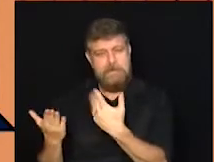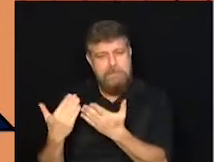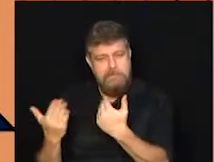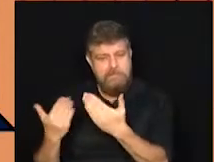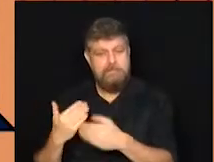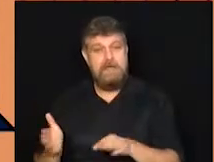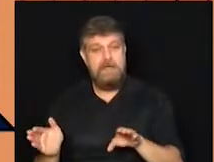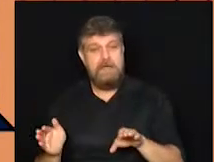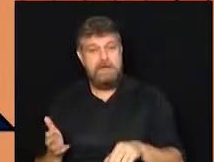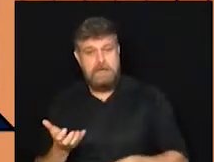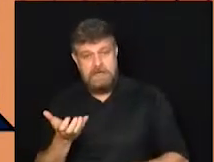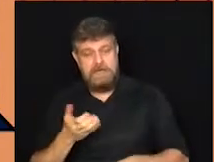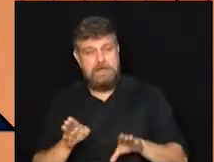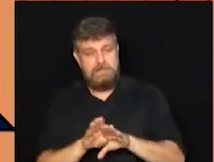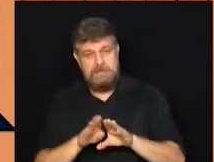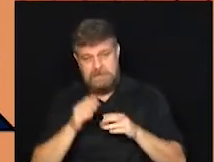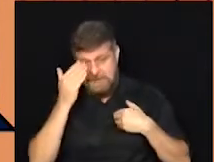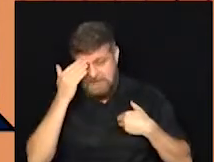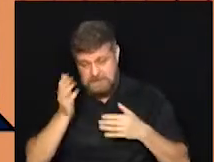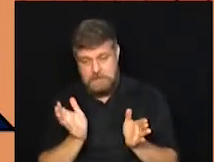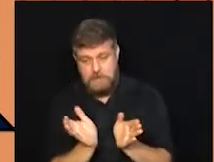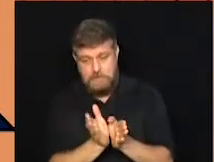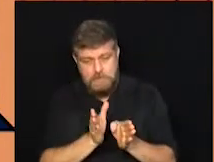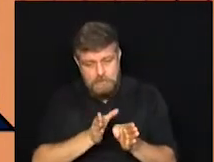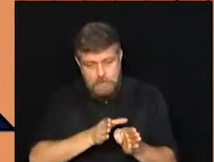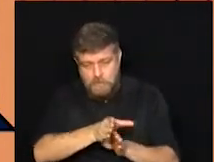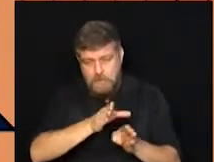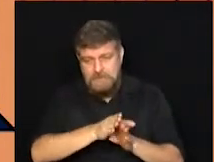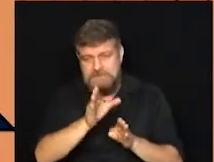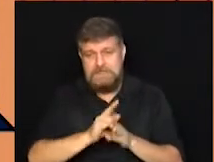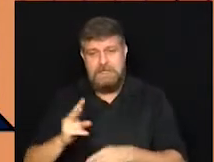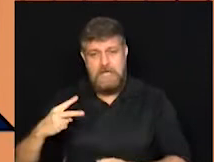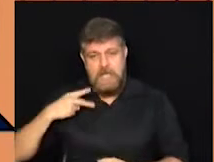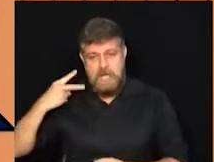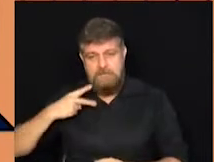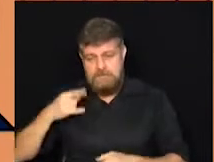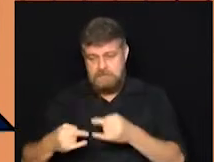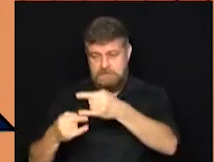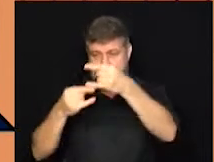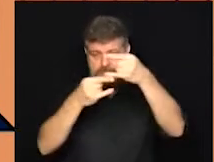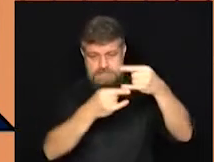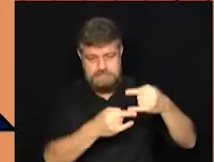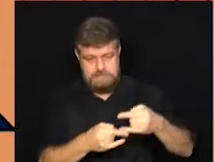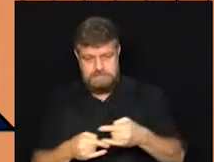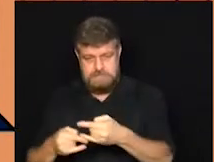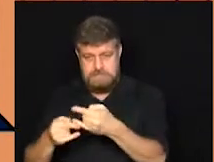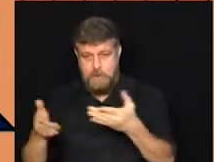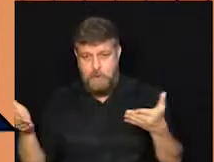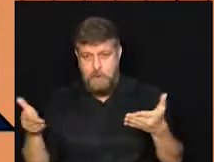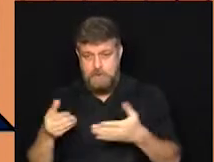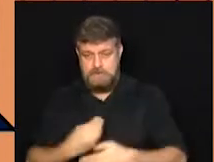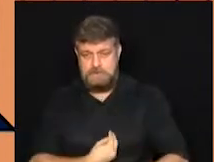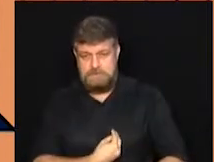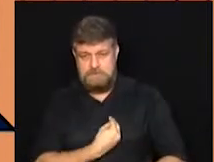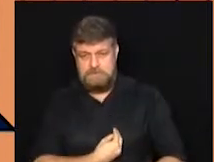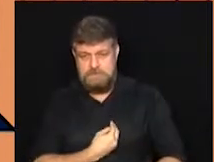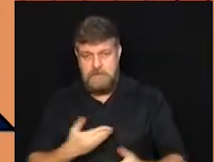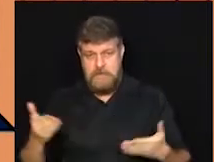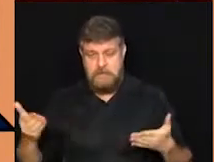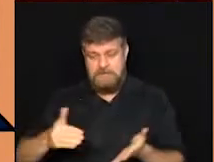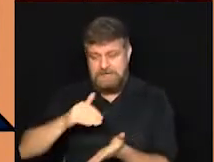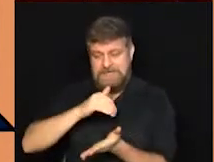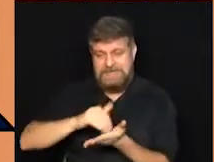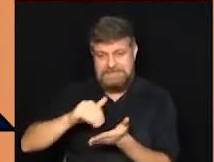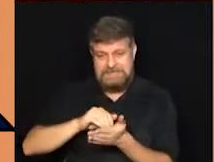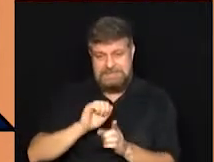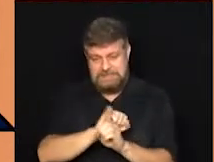participação de antemão do Conselho e dos vereadores que estão aqui conosco hoje. Eu vou passar aqui para a secretária, para ela poder